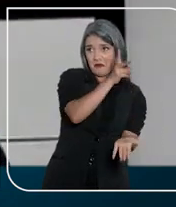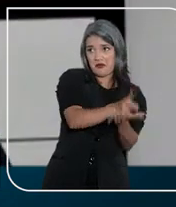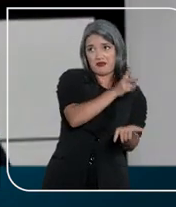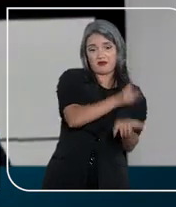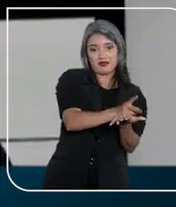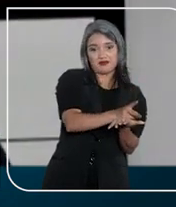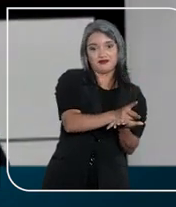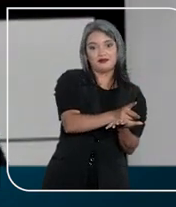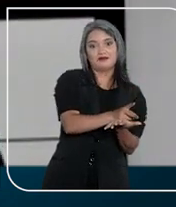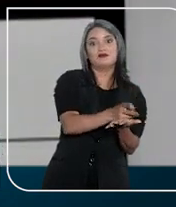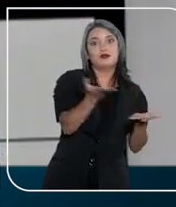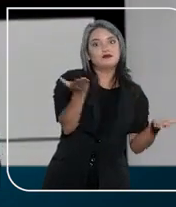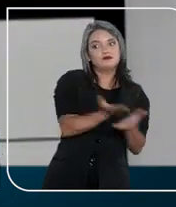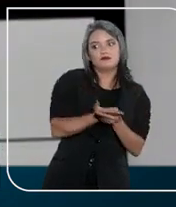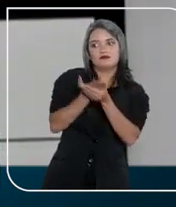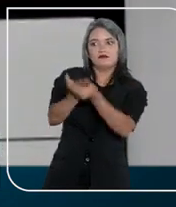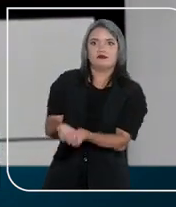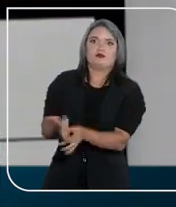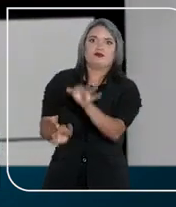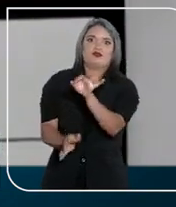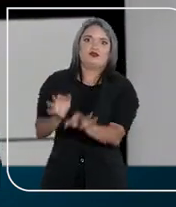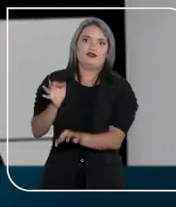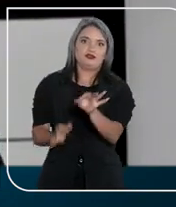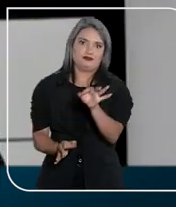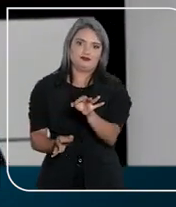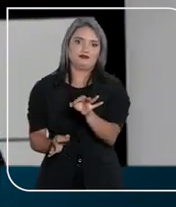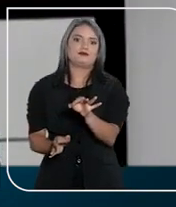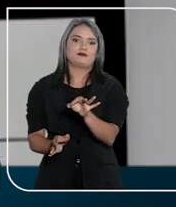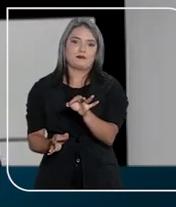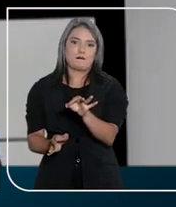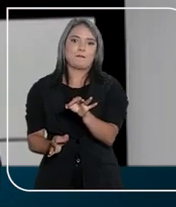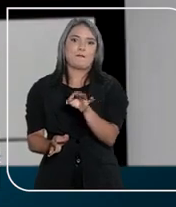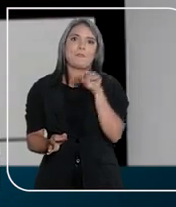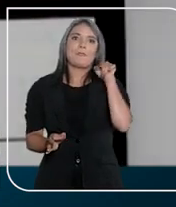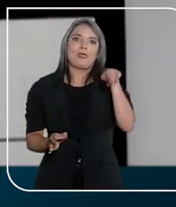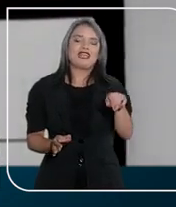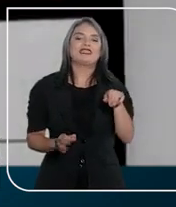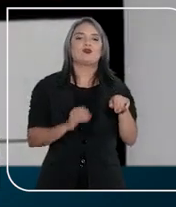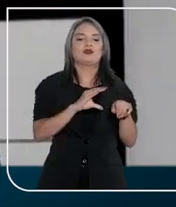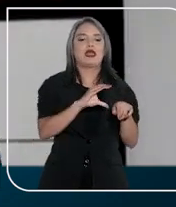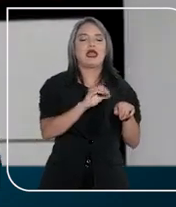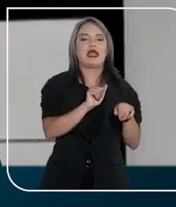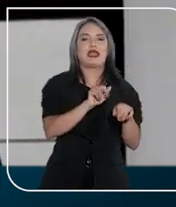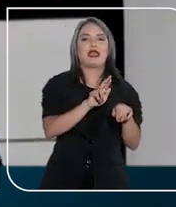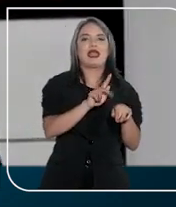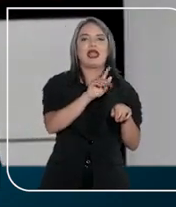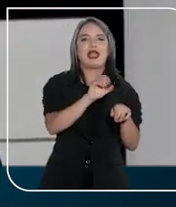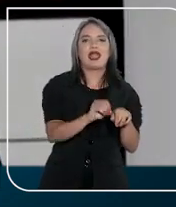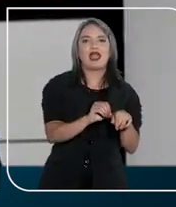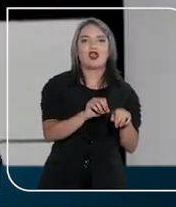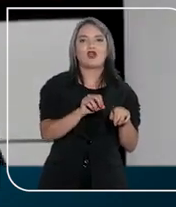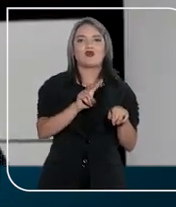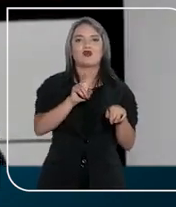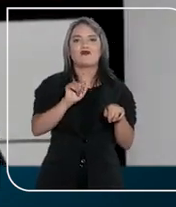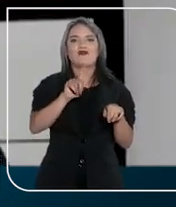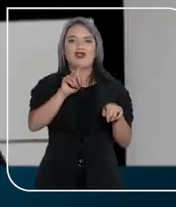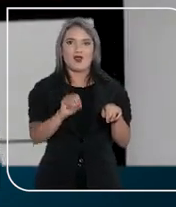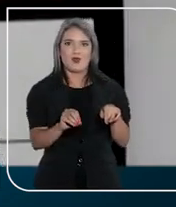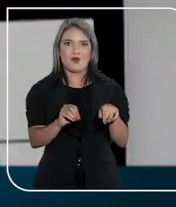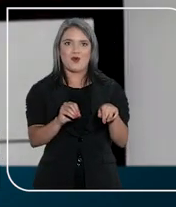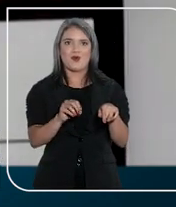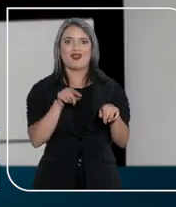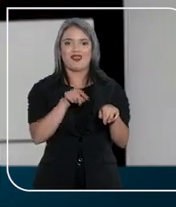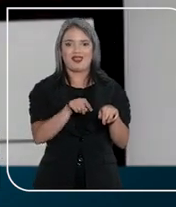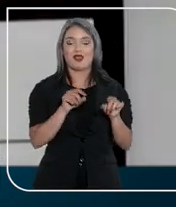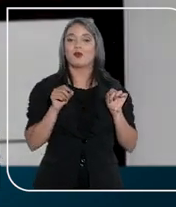Ou seja, eles estão ocupando um cargo vago. E este é um outro ponto complexo, um problema que nós temos no direito. Porque olha o que eu quero